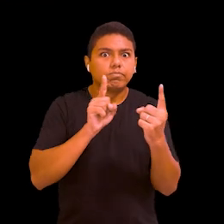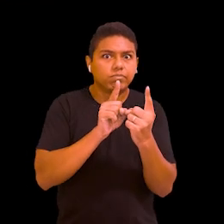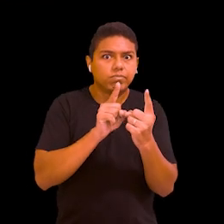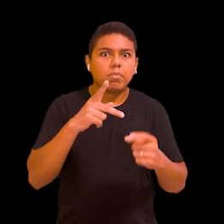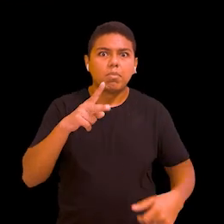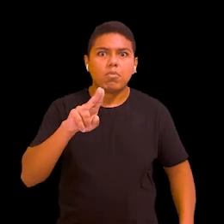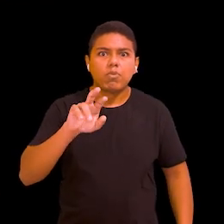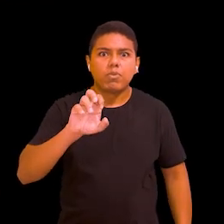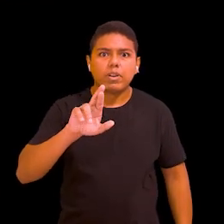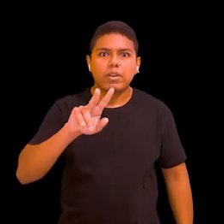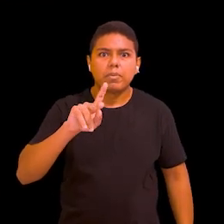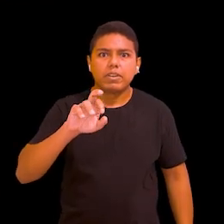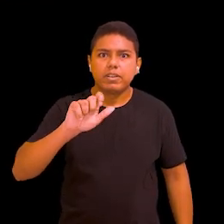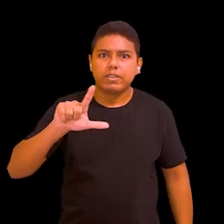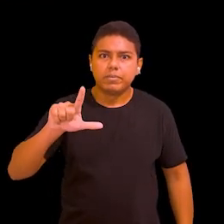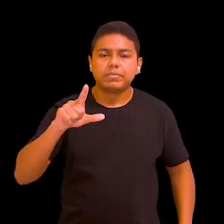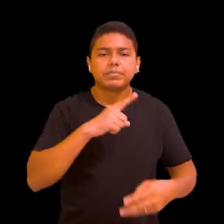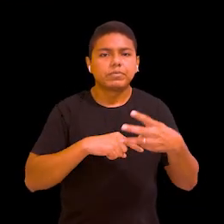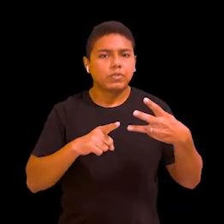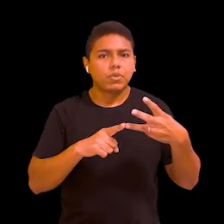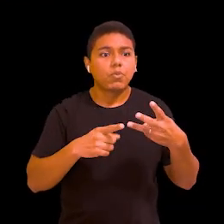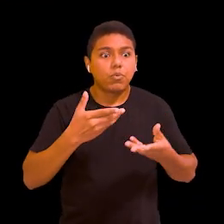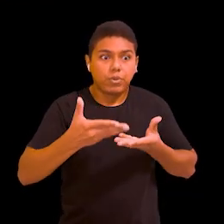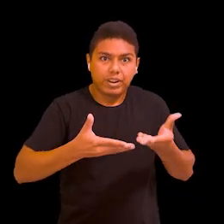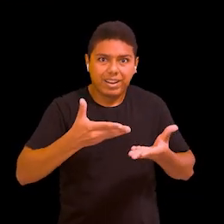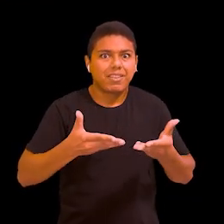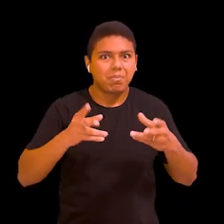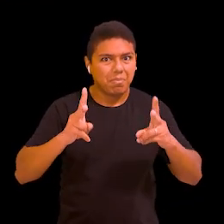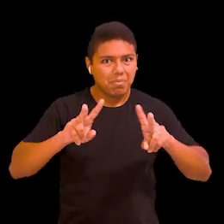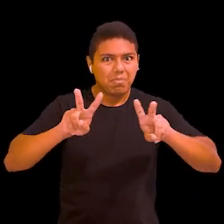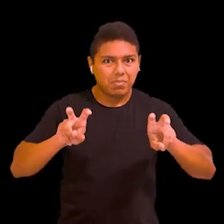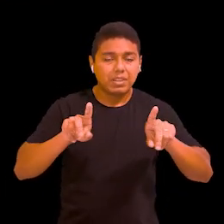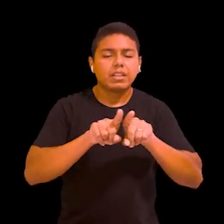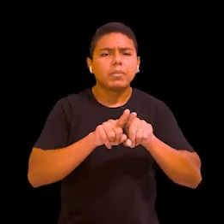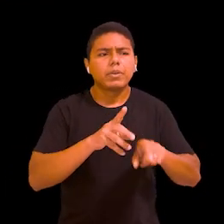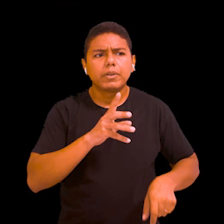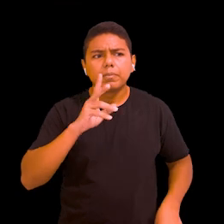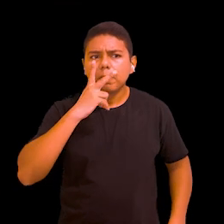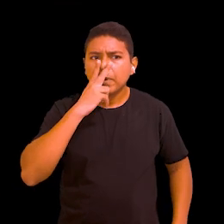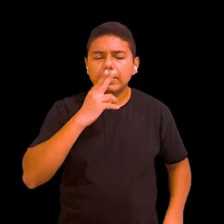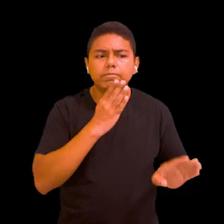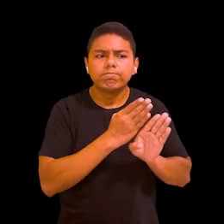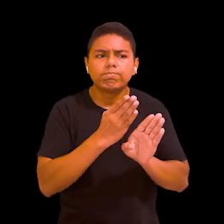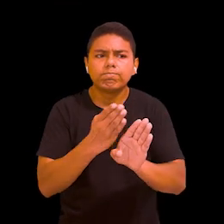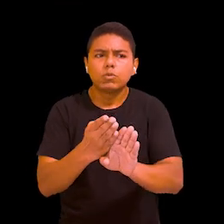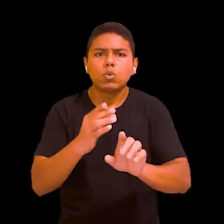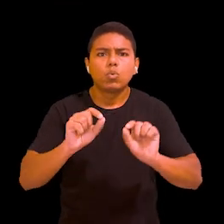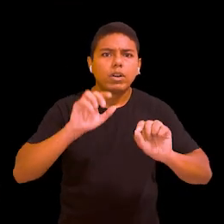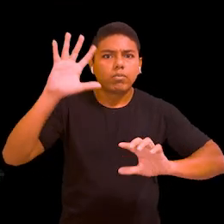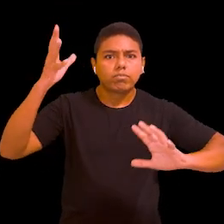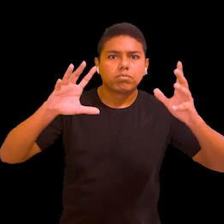puerperal, aprender sobre cuidados perineais e reconhecer os sinais de alerta e intercorrências